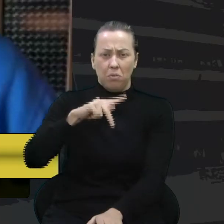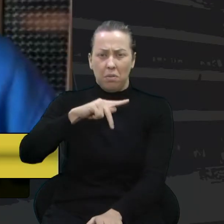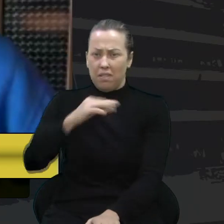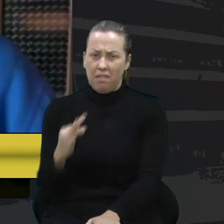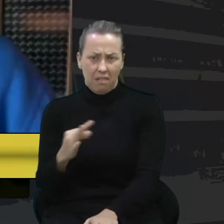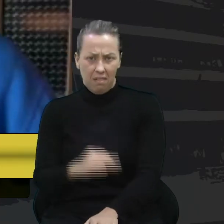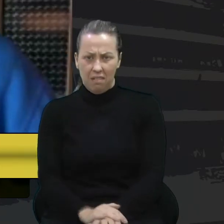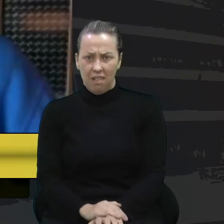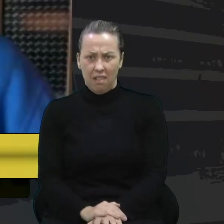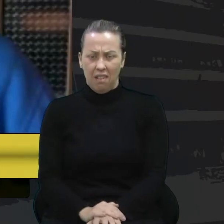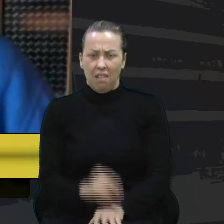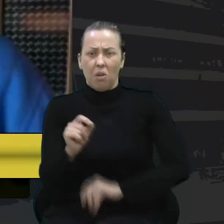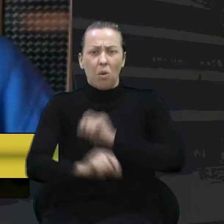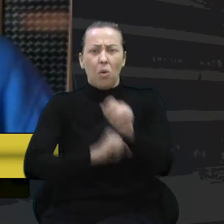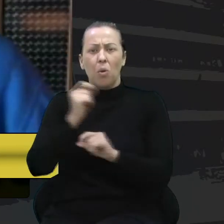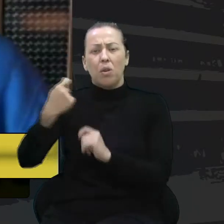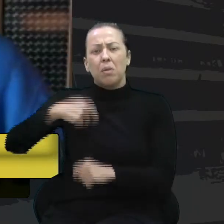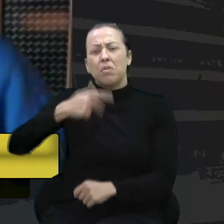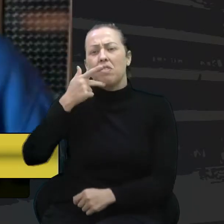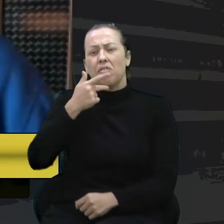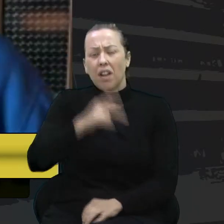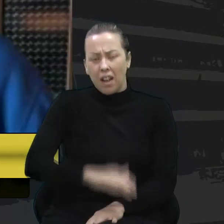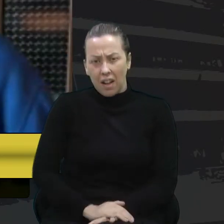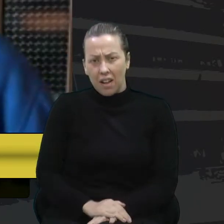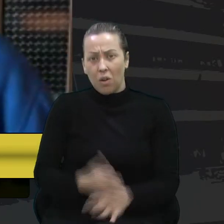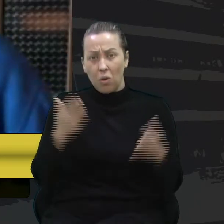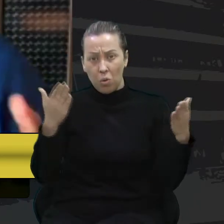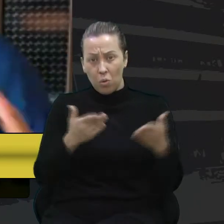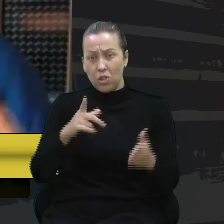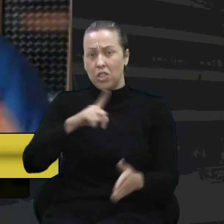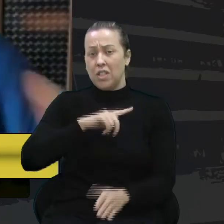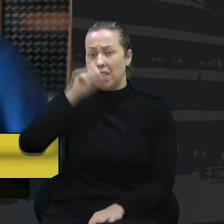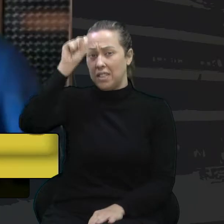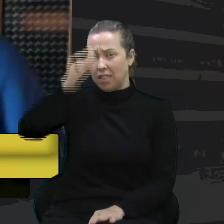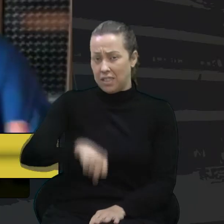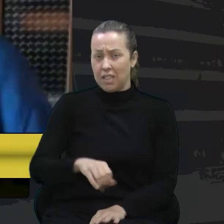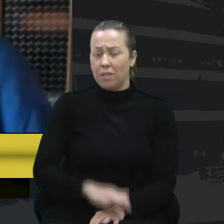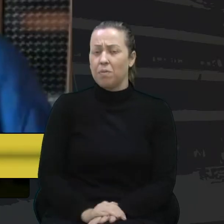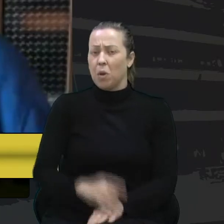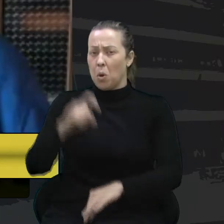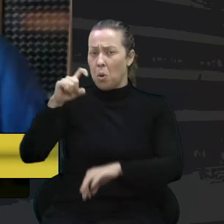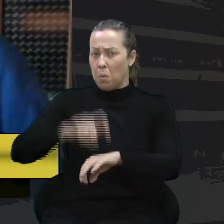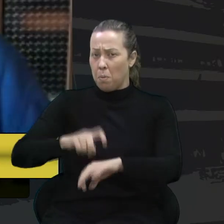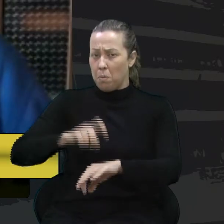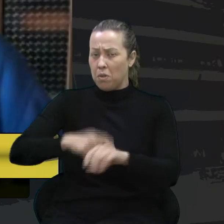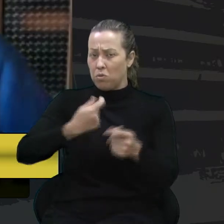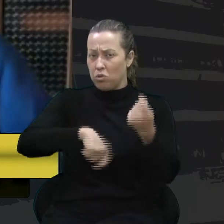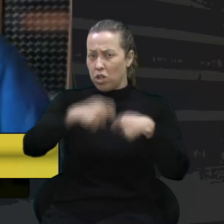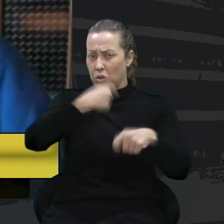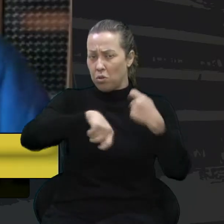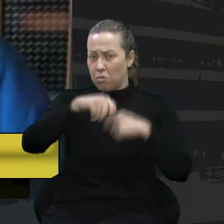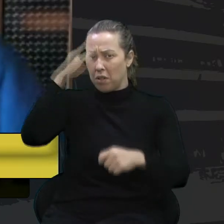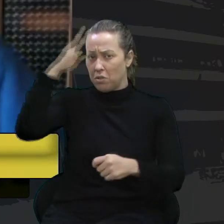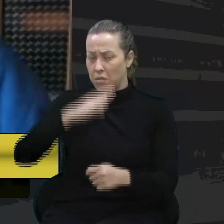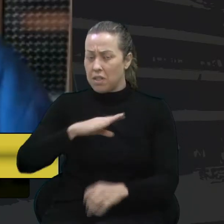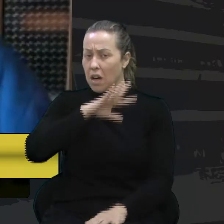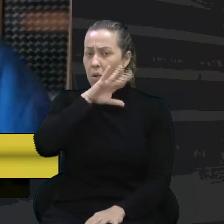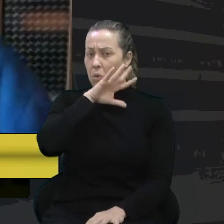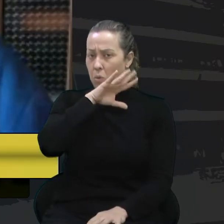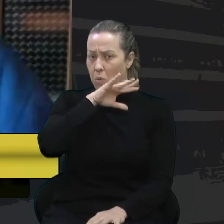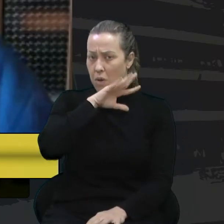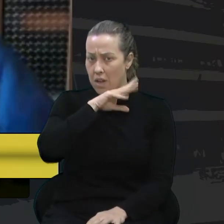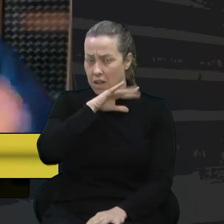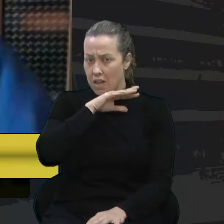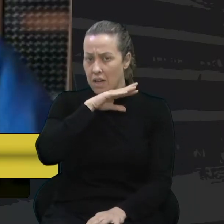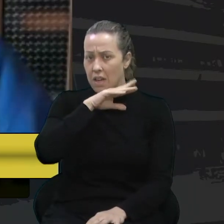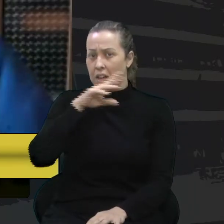gente precisa dizer é que hoje a gente está passando, sim, né, por uma situação econômica no Brasil muito ruim, né? Aqui a